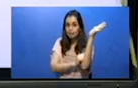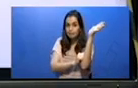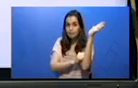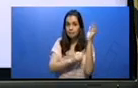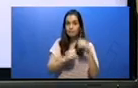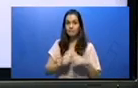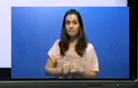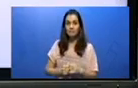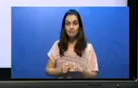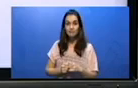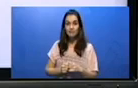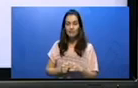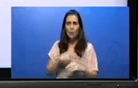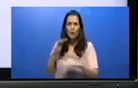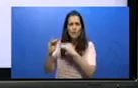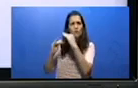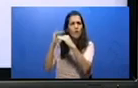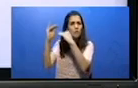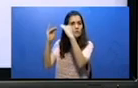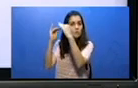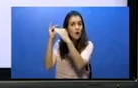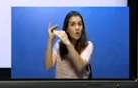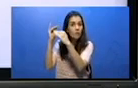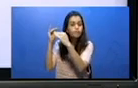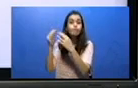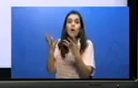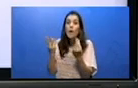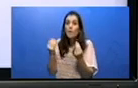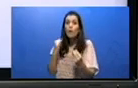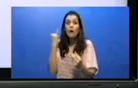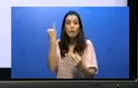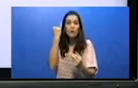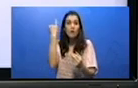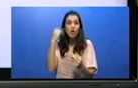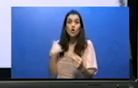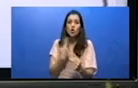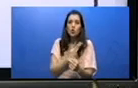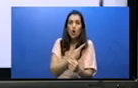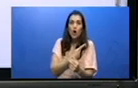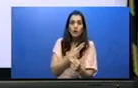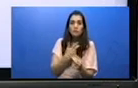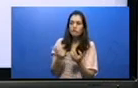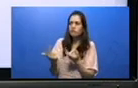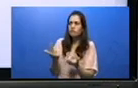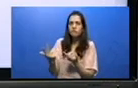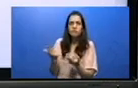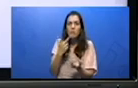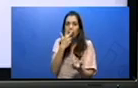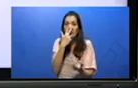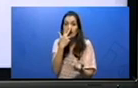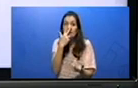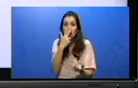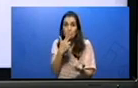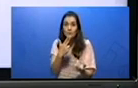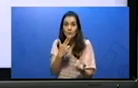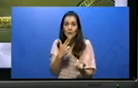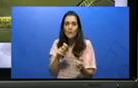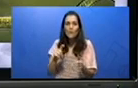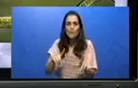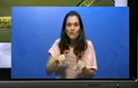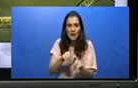em favor da teoria da evolução, onde nós compartilhamos órgãos com animais completamente diferentes.